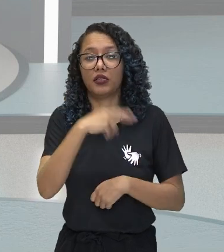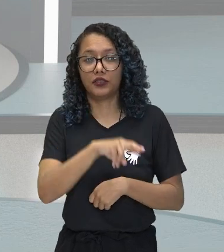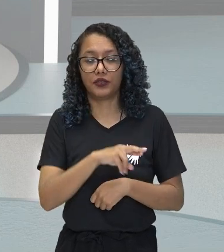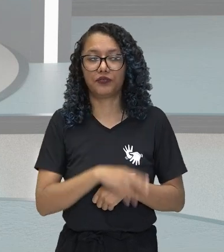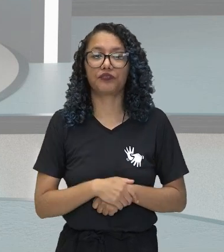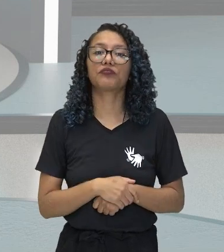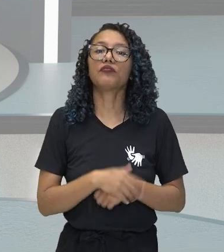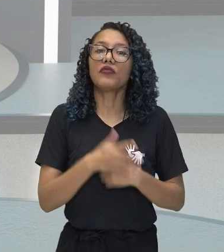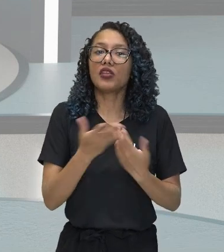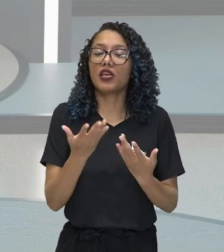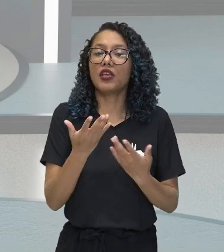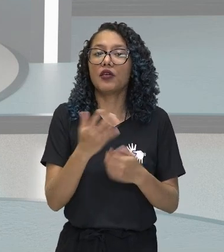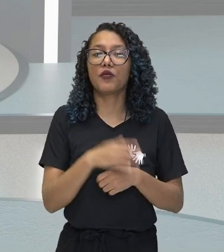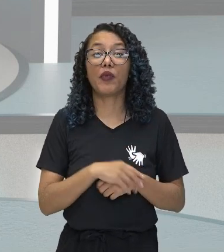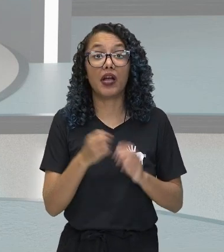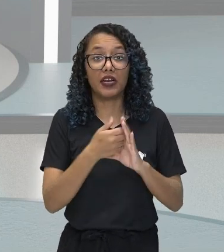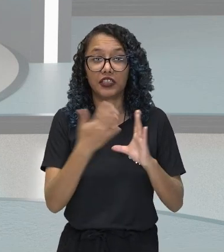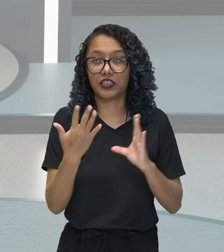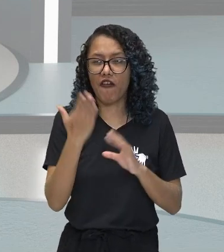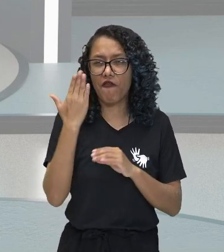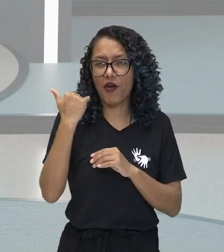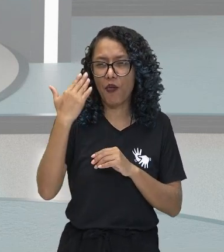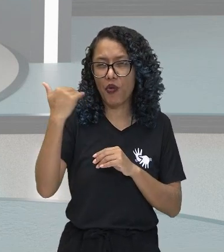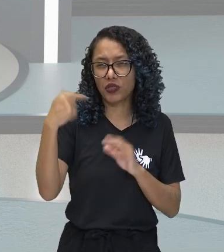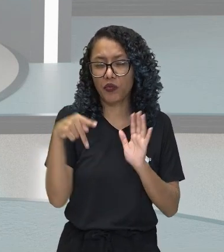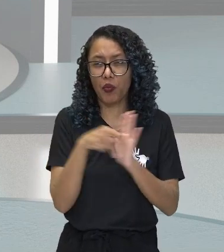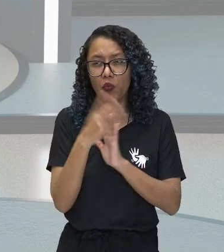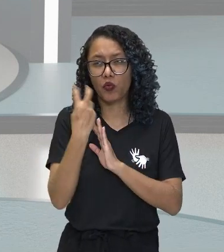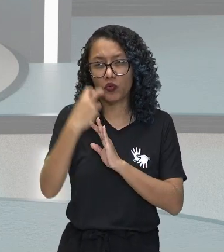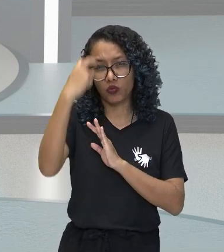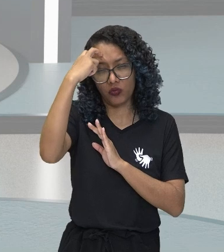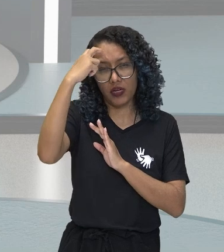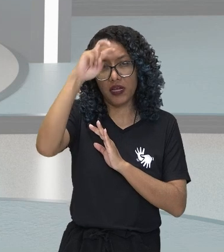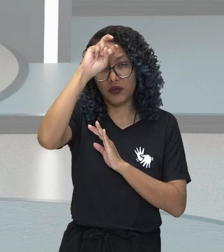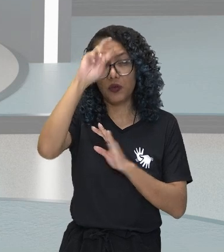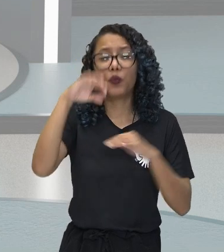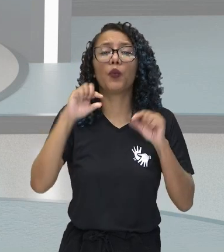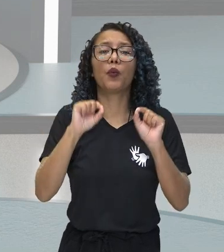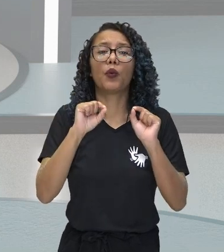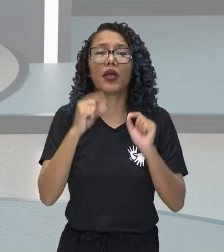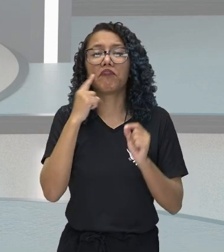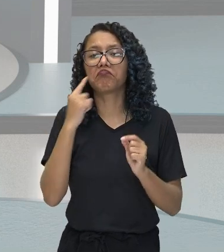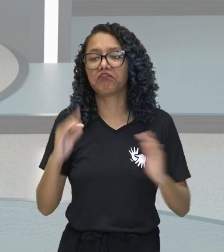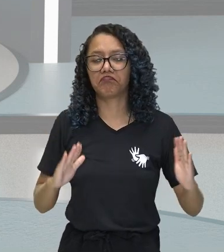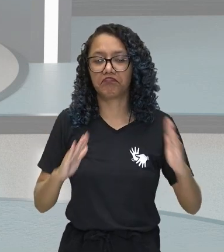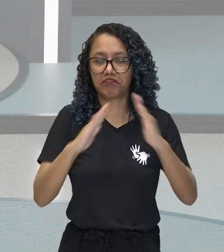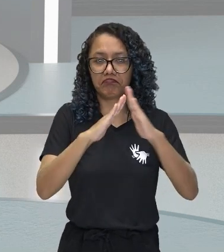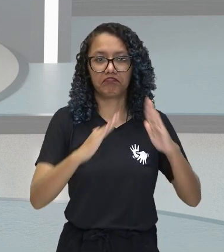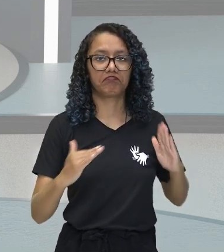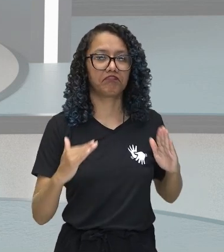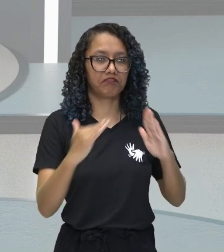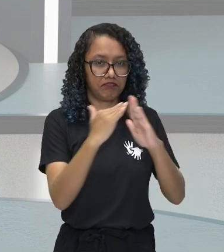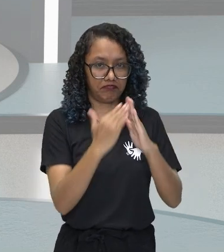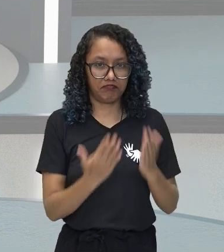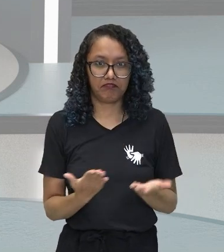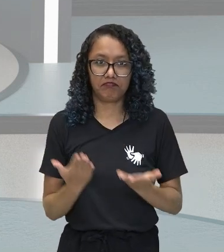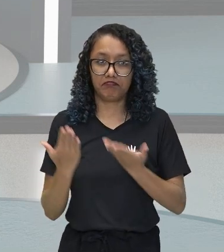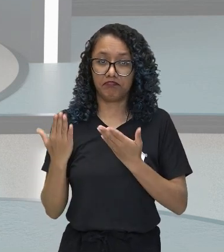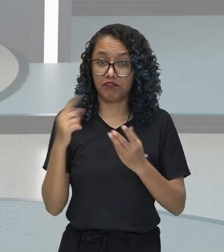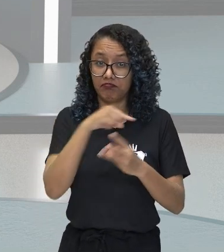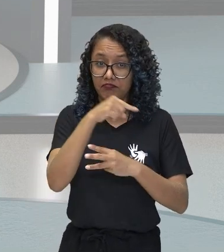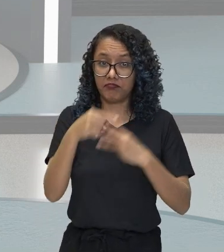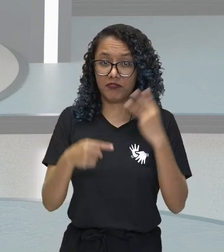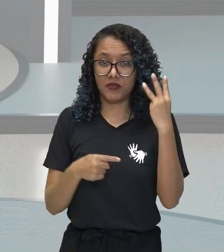mais famosos aqui da nossa cultura egípcia são as pirâmides. E aqui a gente tem as 3